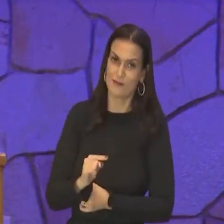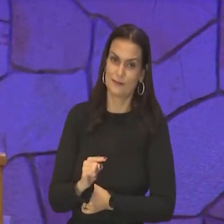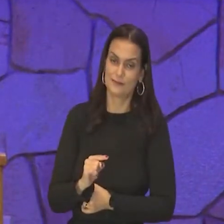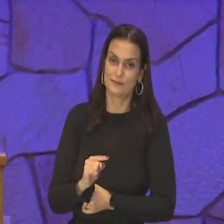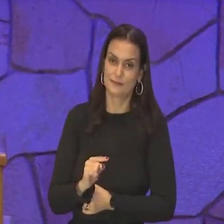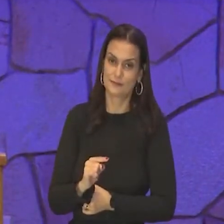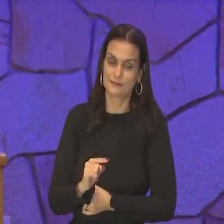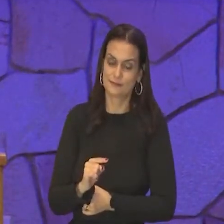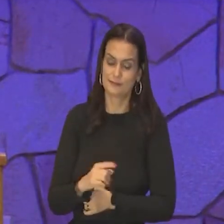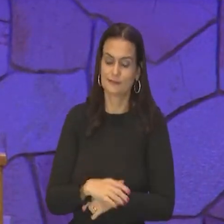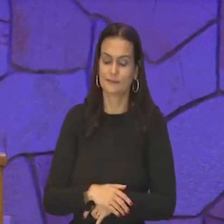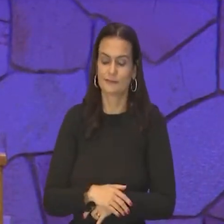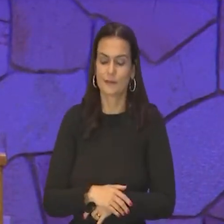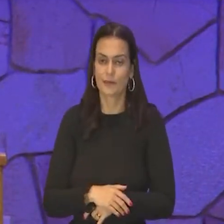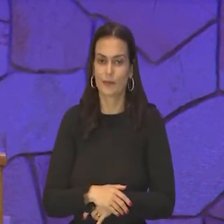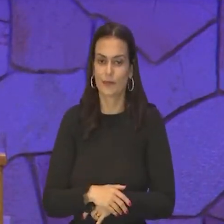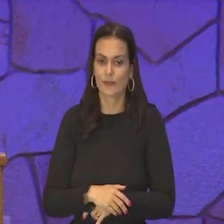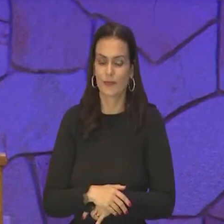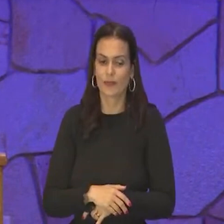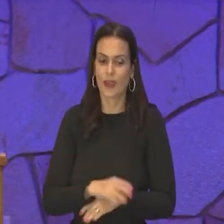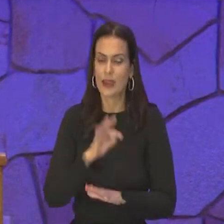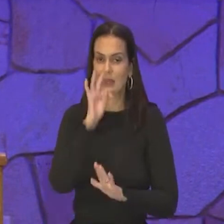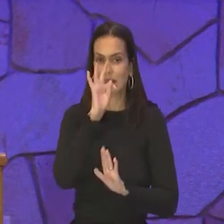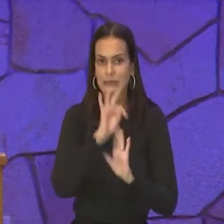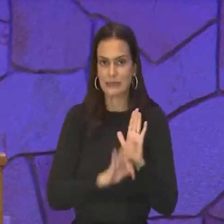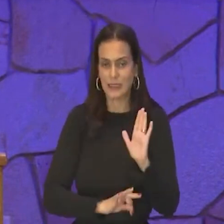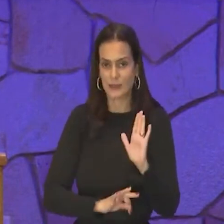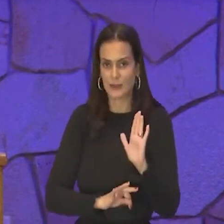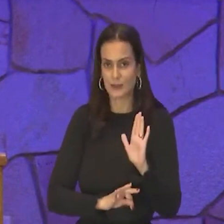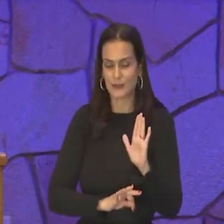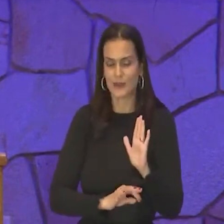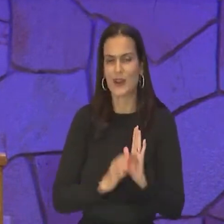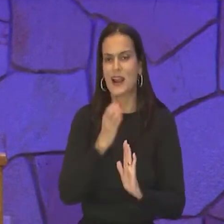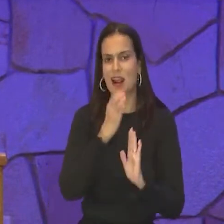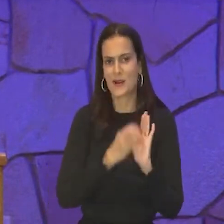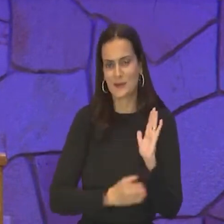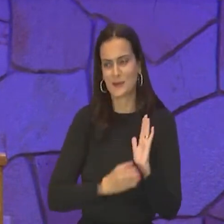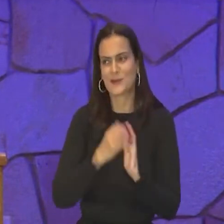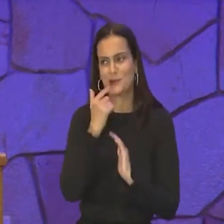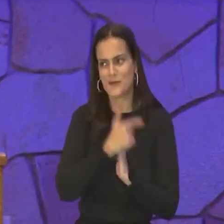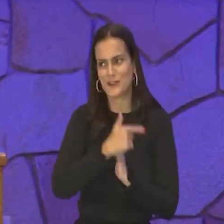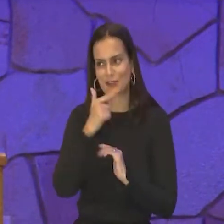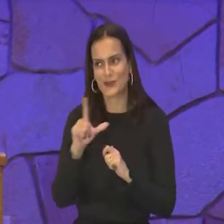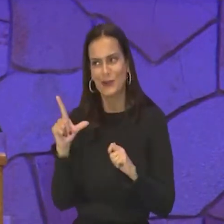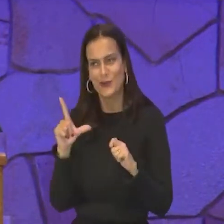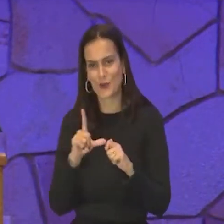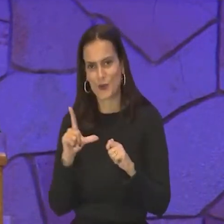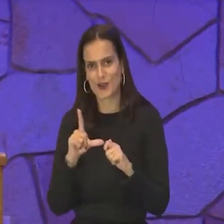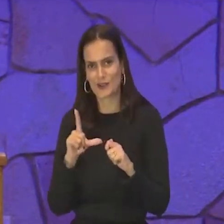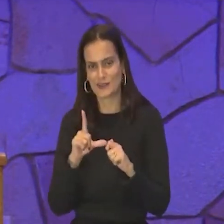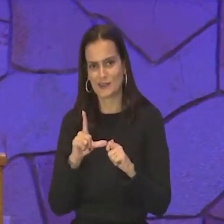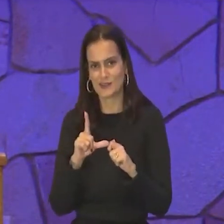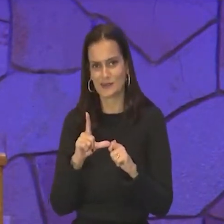diz o texto de número 20, do capítulo 22 de Lucas, veja comigo o capítulo 22 de Lucas.